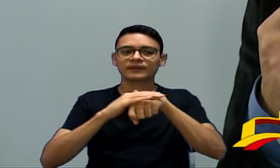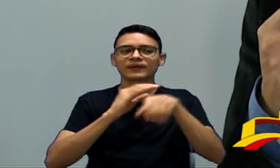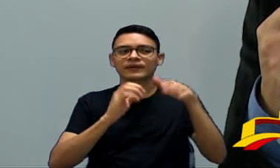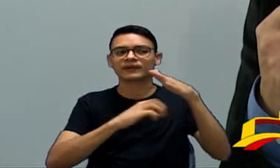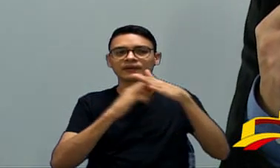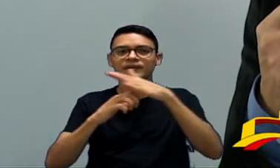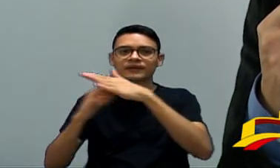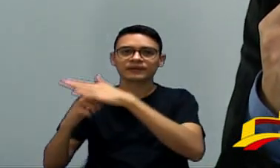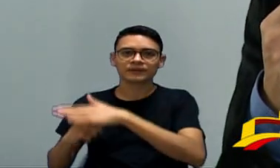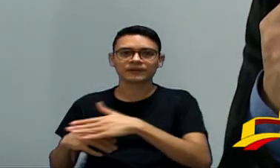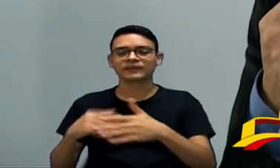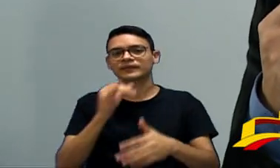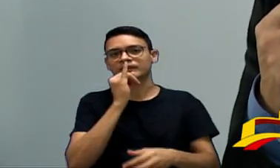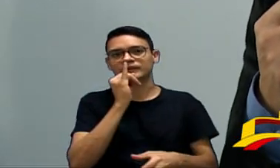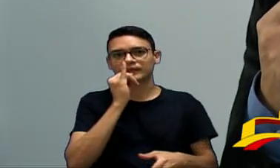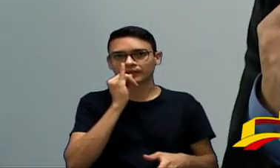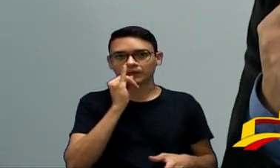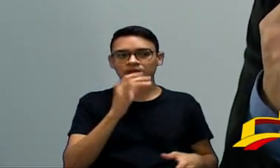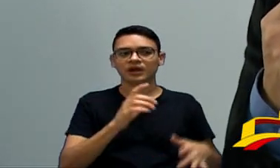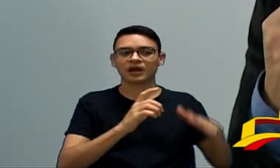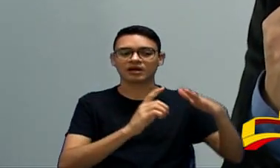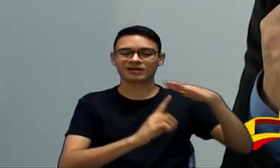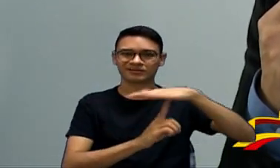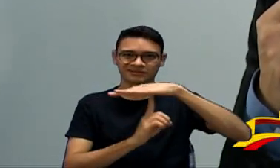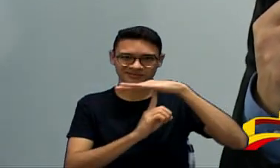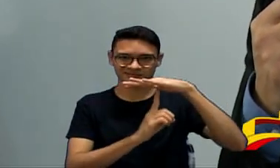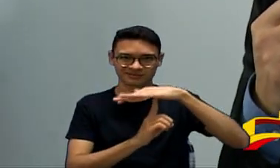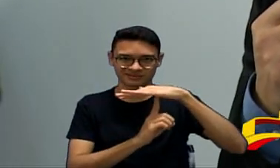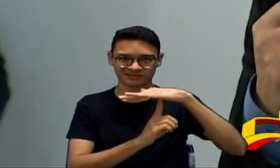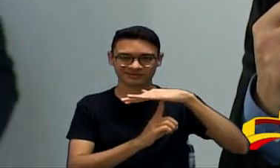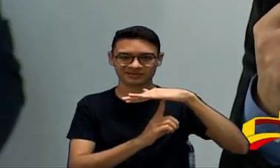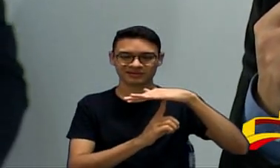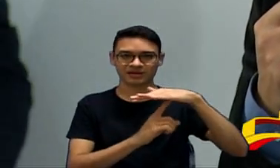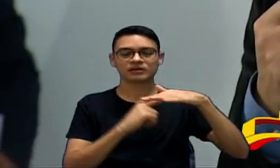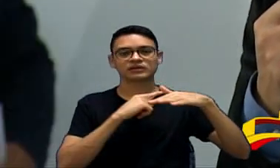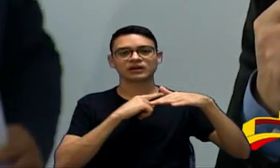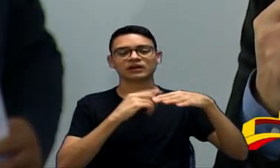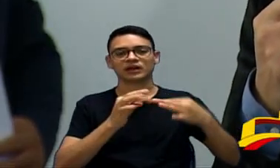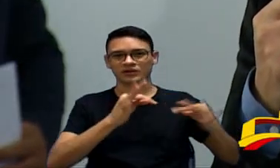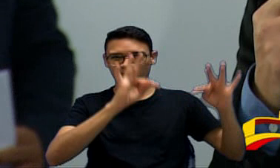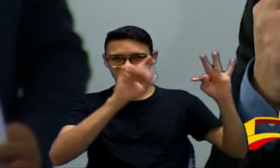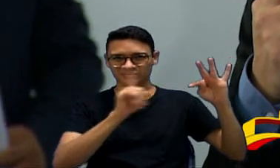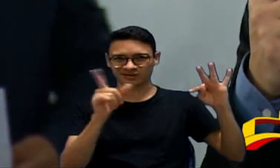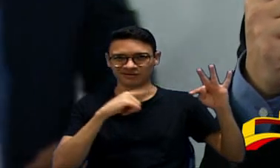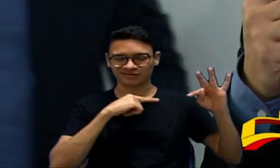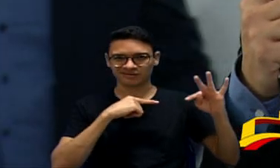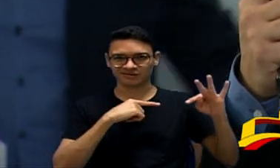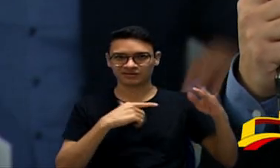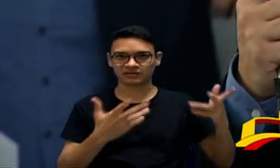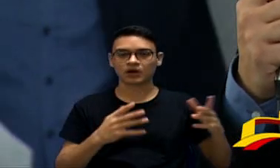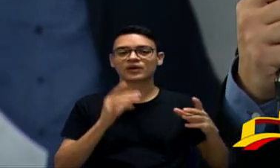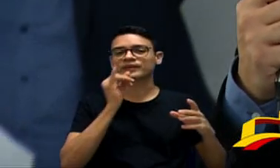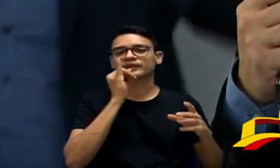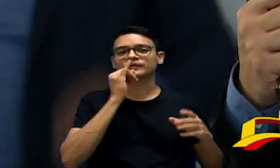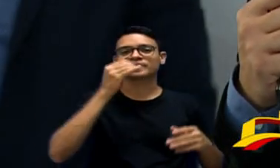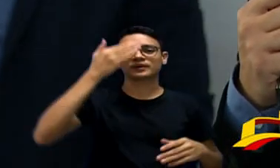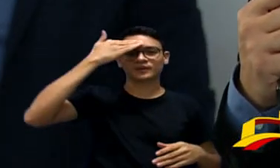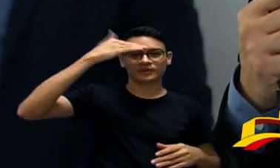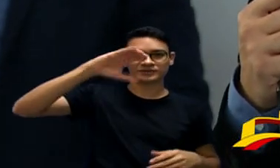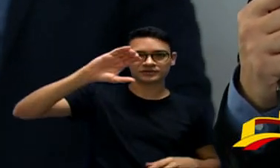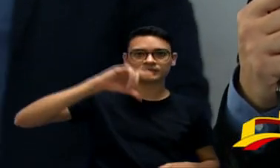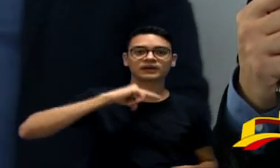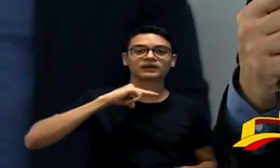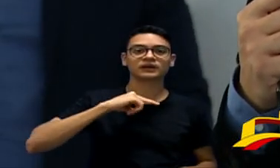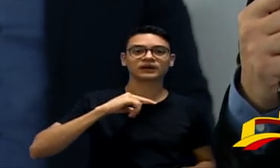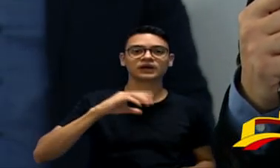verdade. O pátio do Parque Tecnológico podia é imenso, daria. Exato, perfeito. Poderia ser usado. Em Curitiba tem a Ópera de Arame,